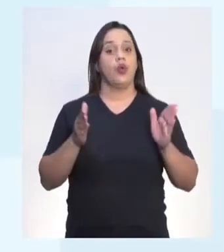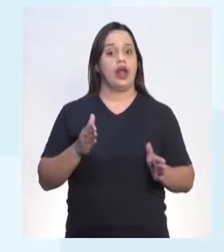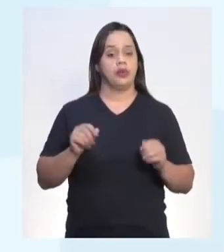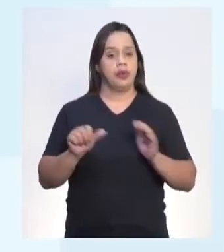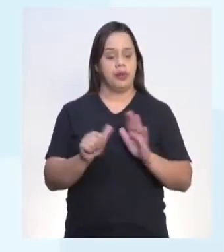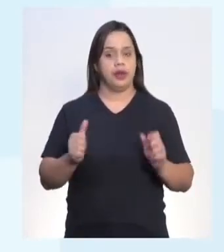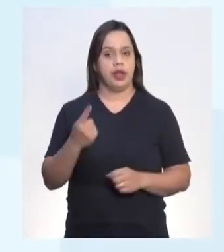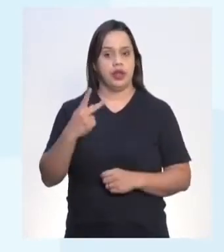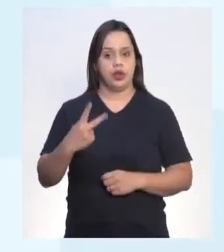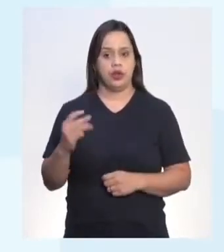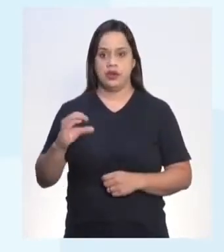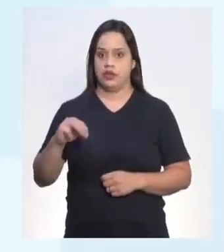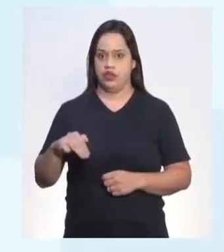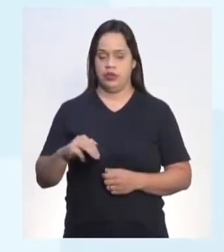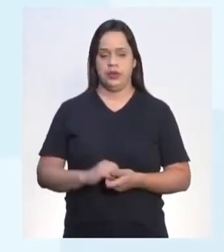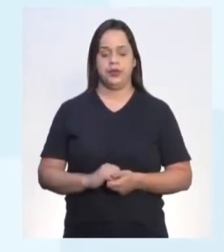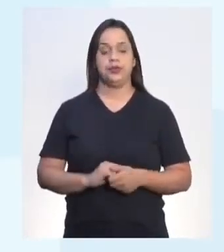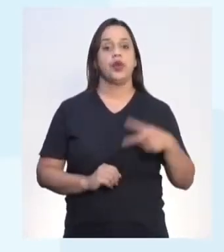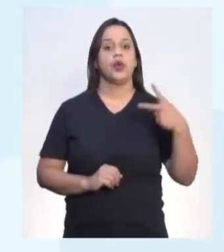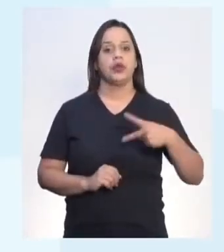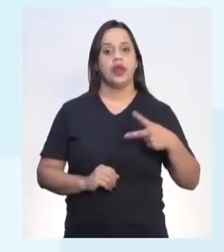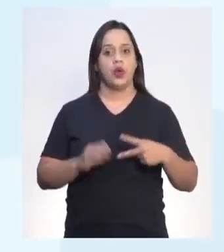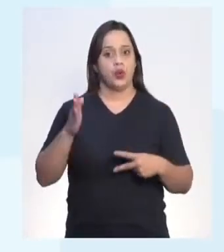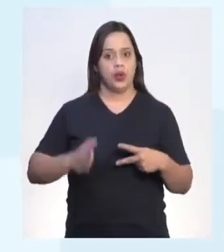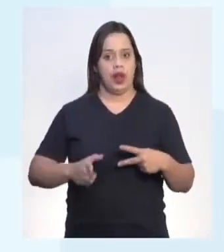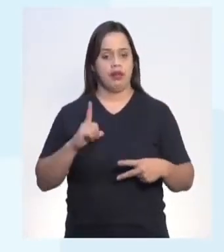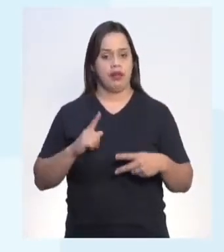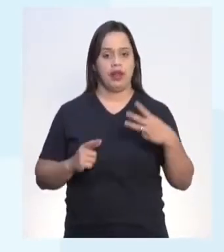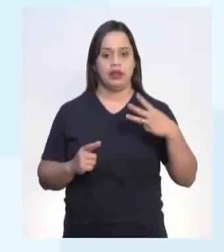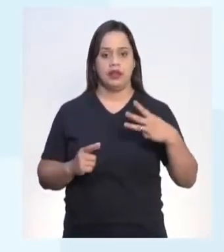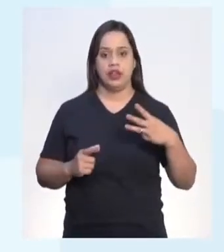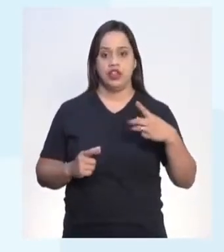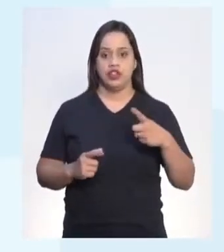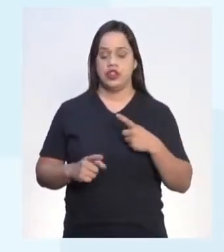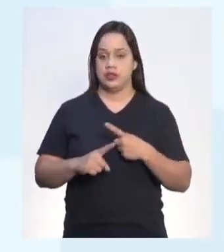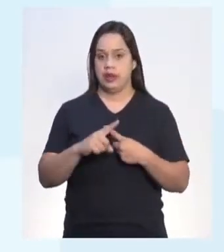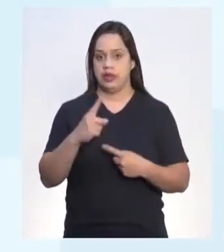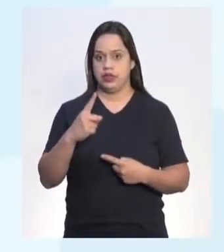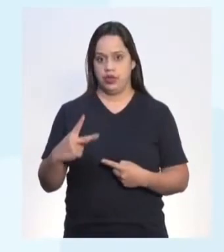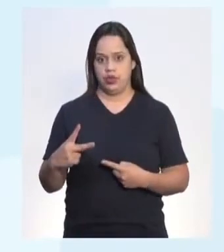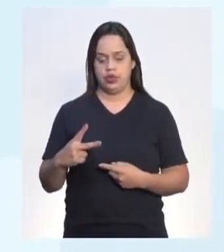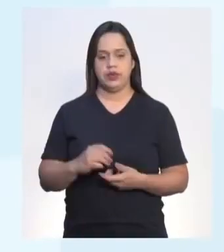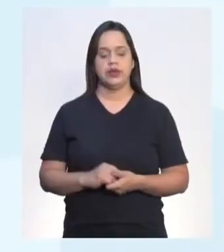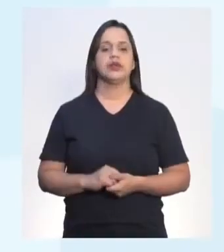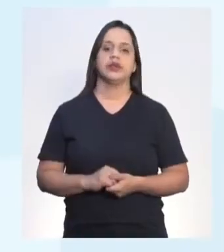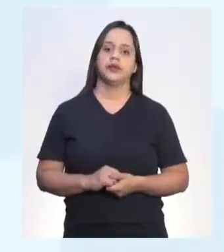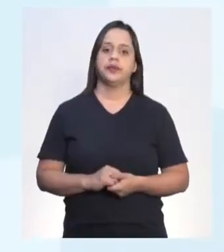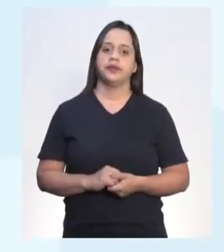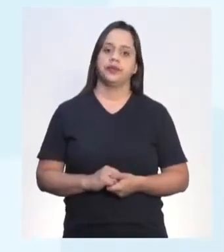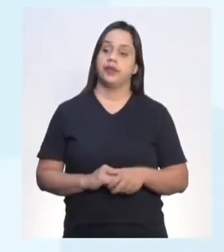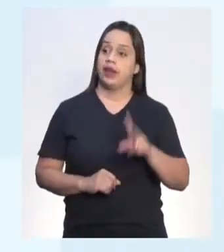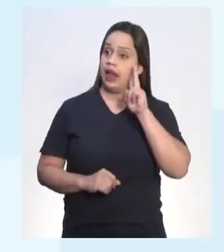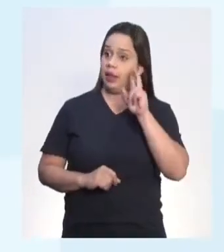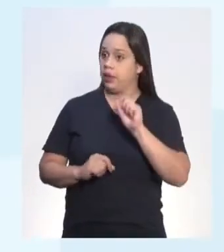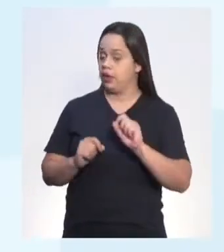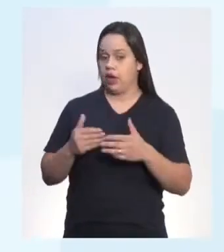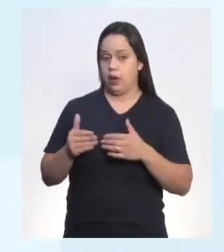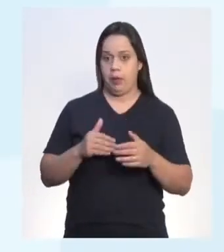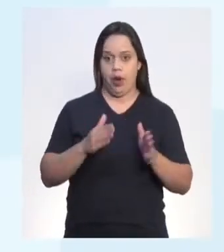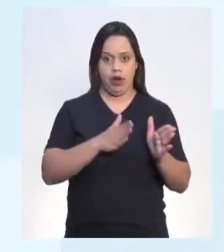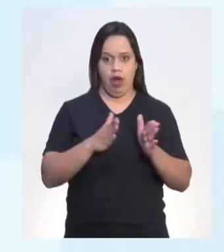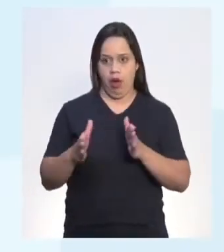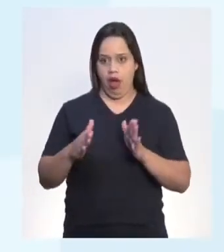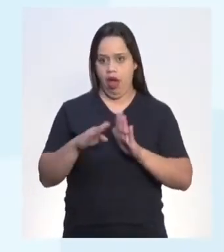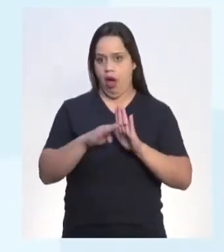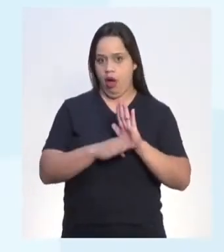Segundo lado, professora Inês? Segundo lado, 3x mais 12. 3x mais 12. Lembrando que não importa a ordem, tá?